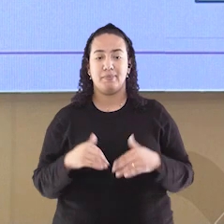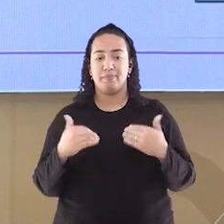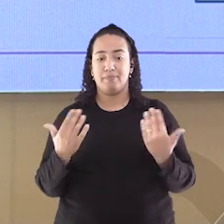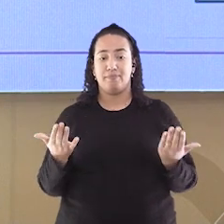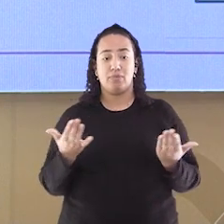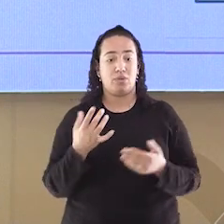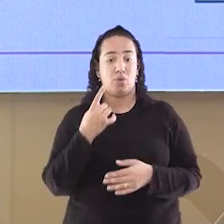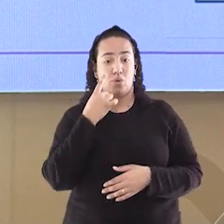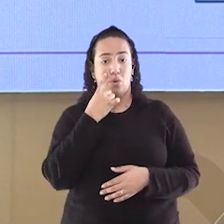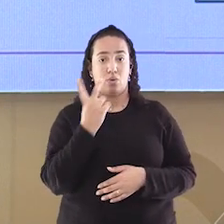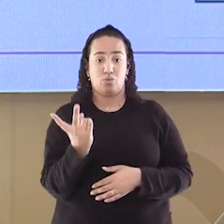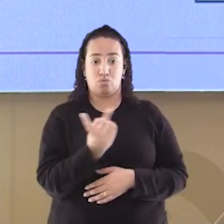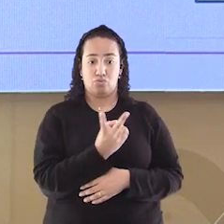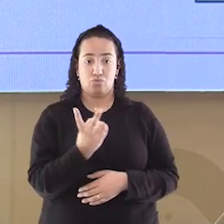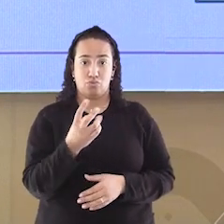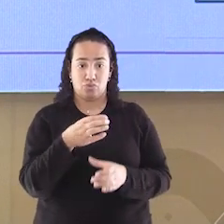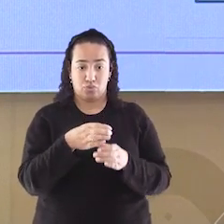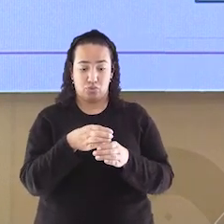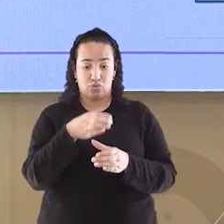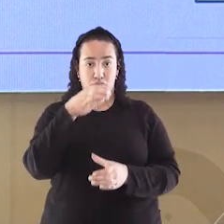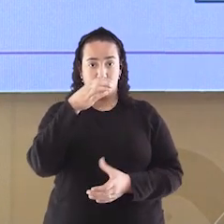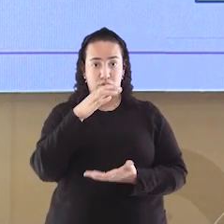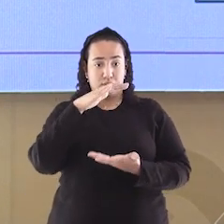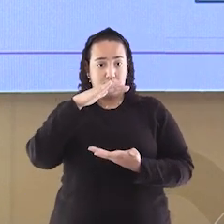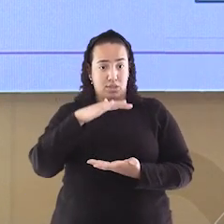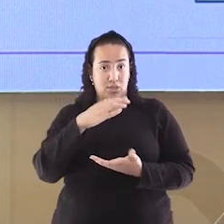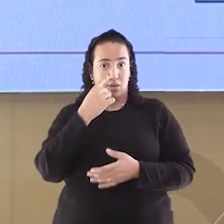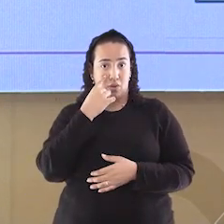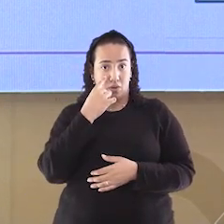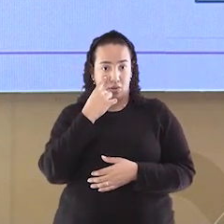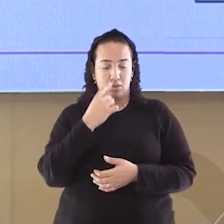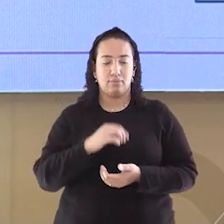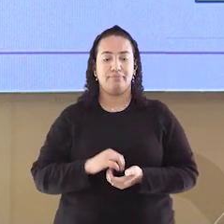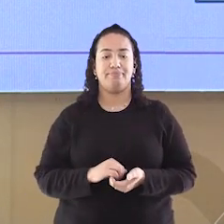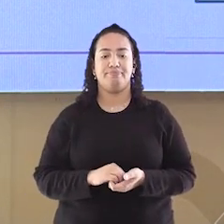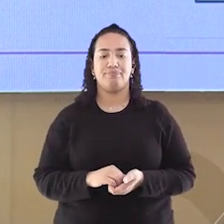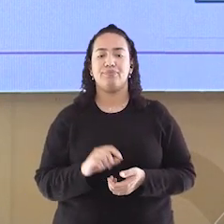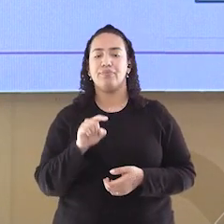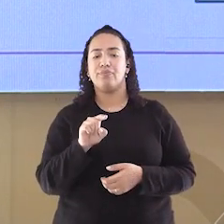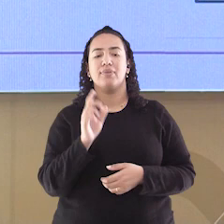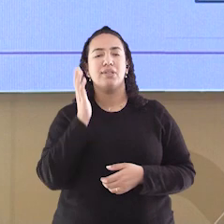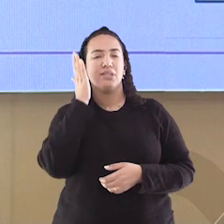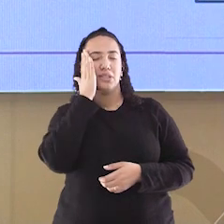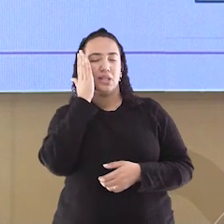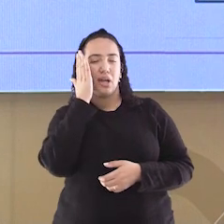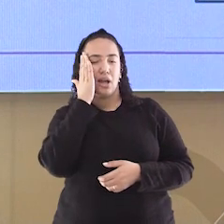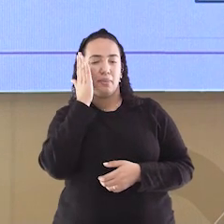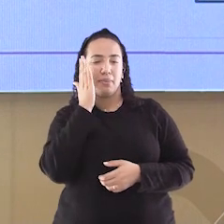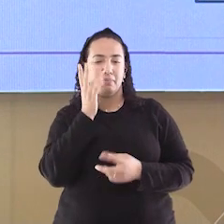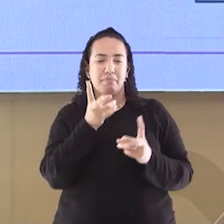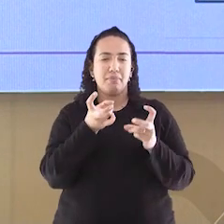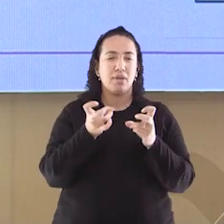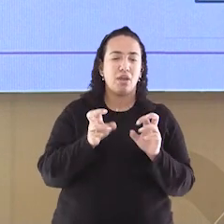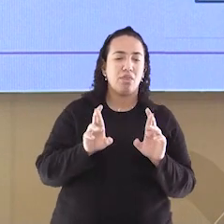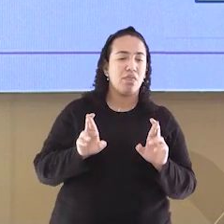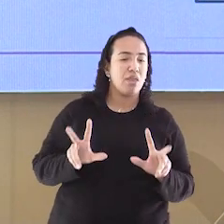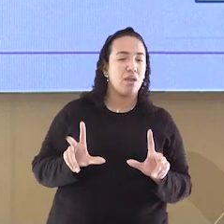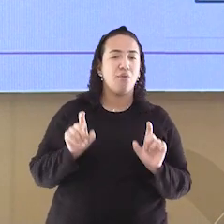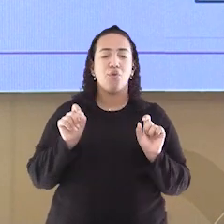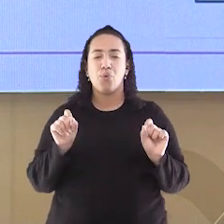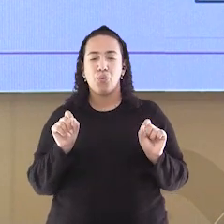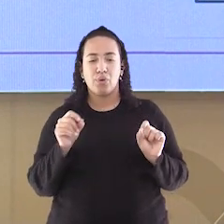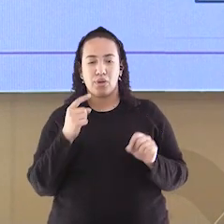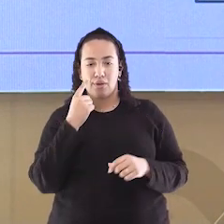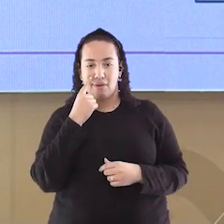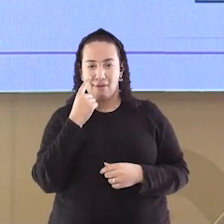Observe esses dois cilindros que aparecem aqui na sua tela. Você saberia identificar a diferença? Está bem visível,